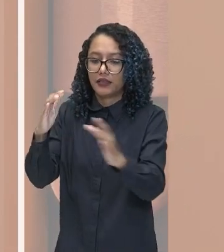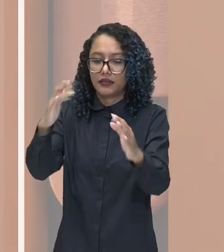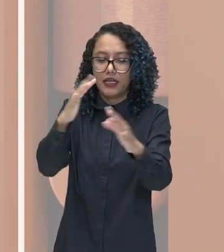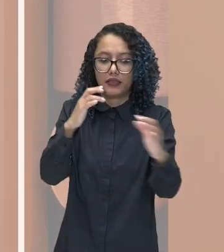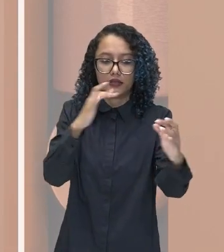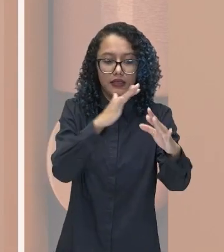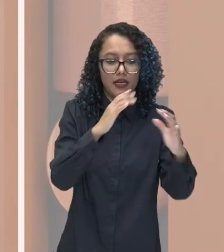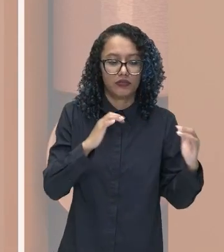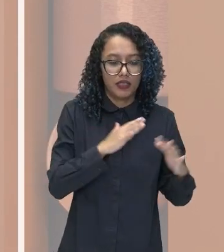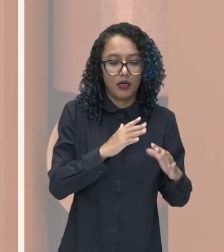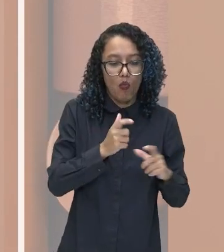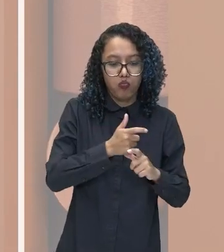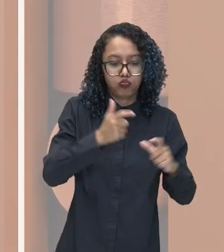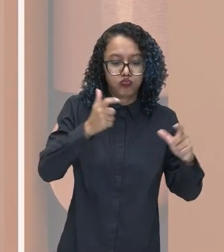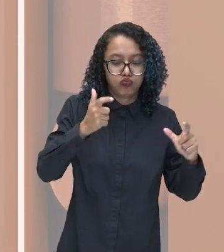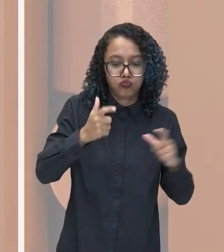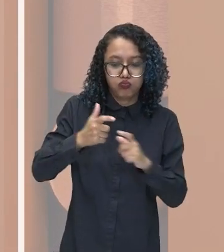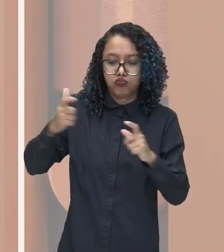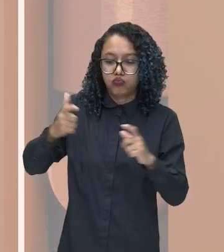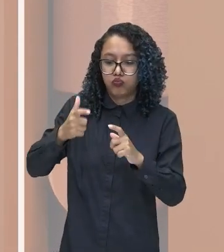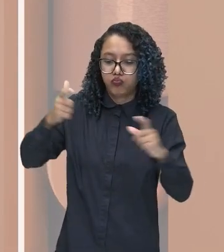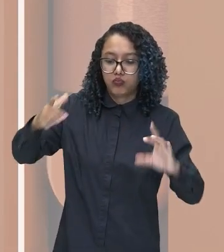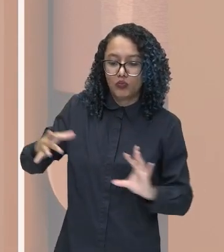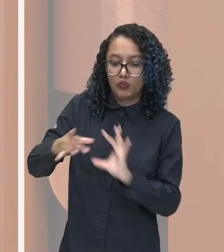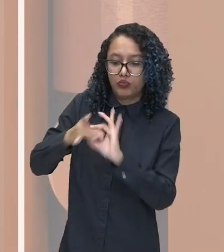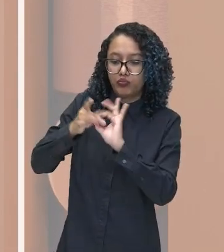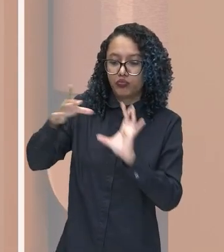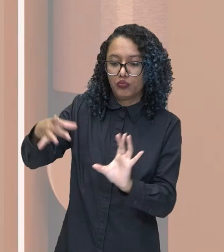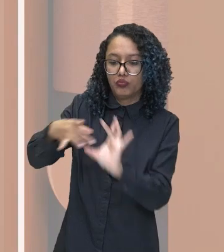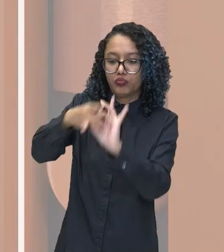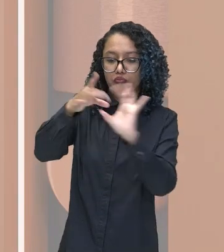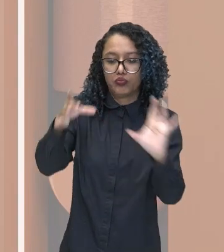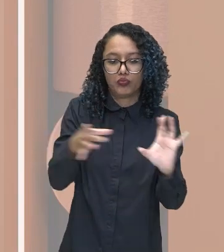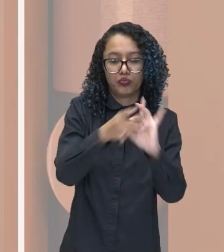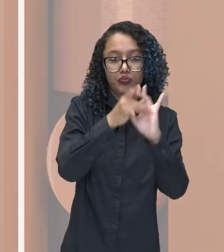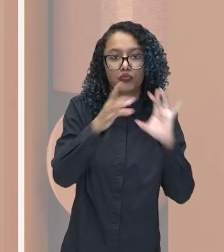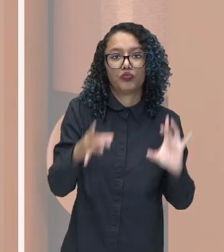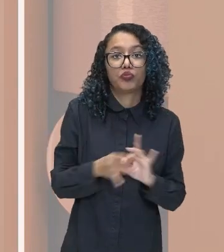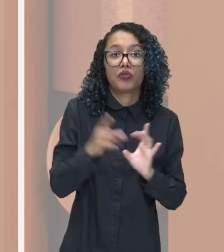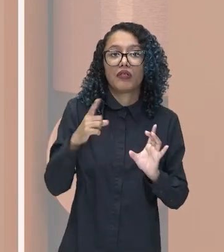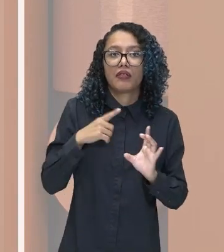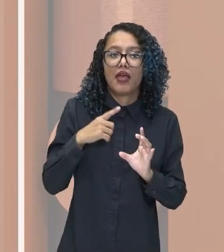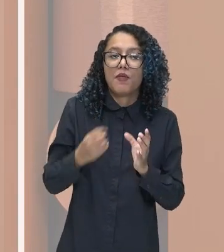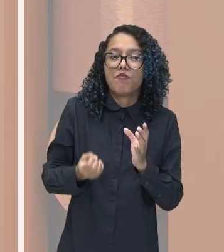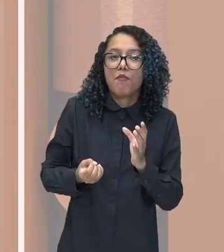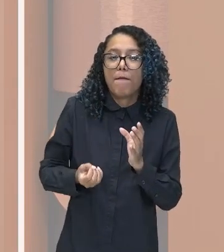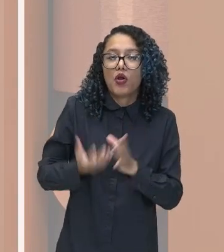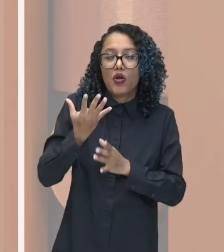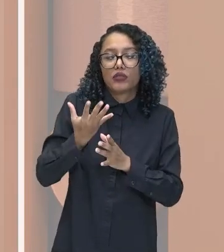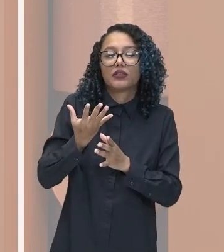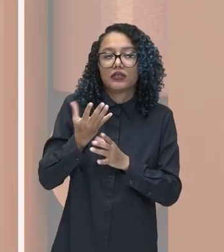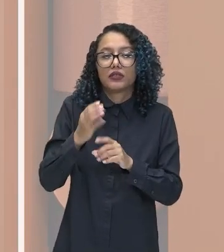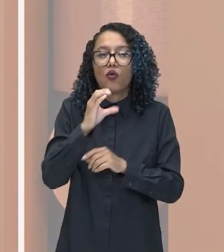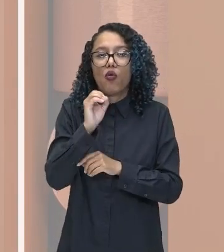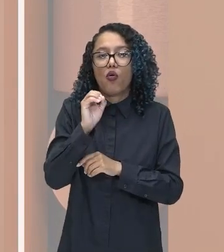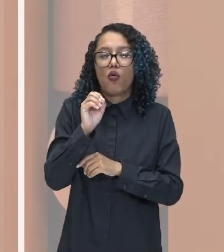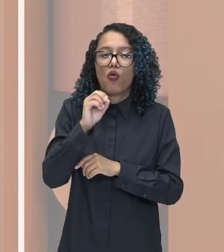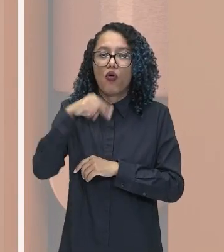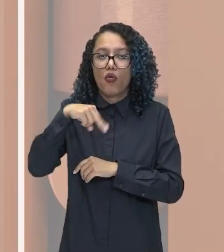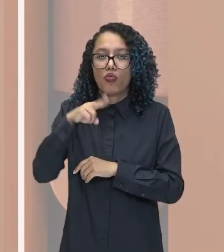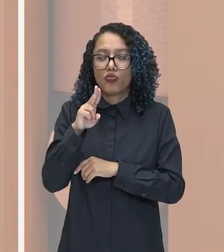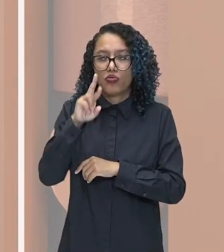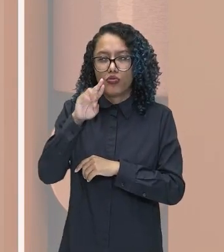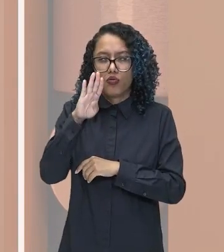acabem se encontrando, provocando o processo de conurbação, tá? Então, a distribuição populacional dos